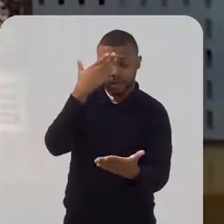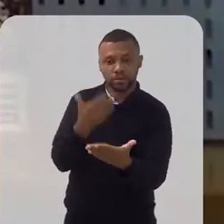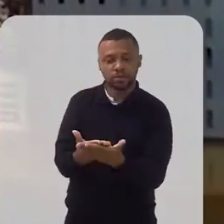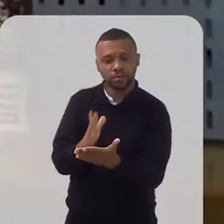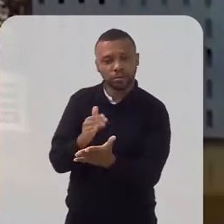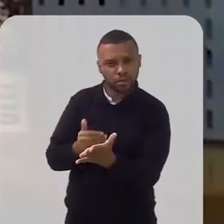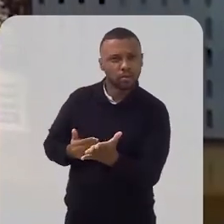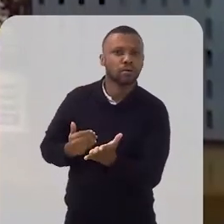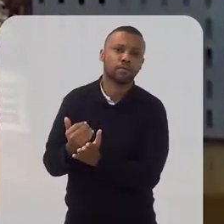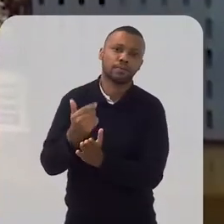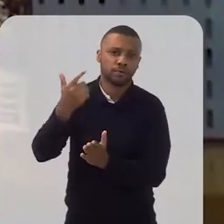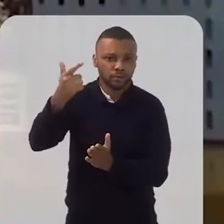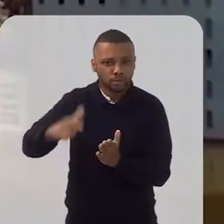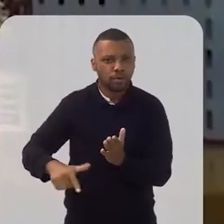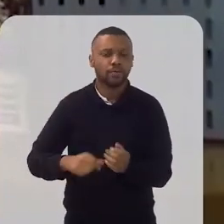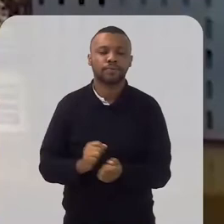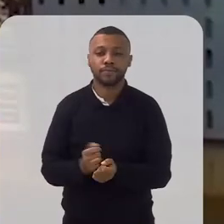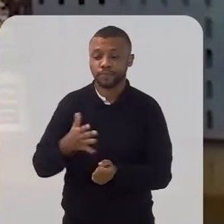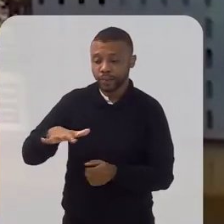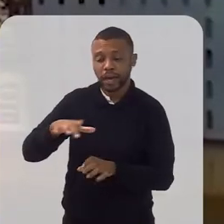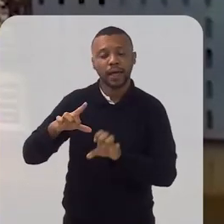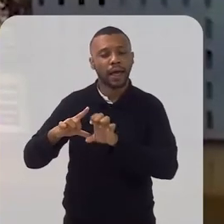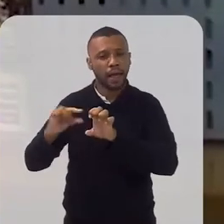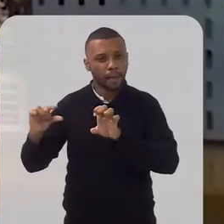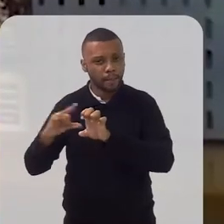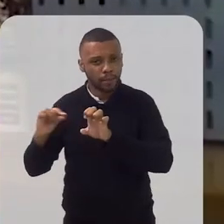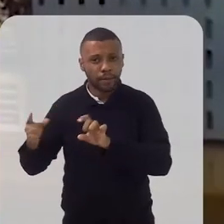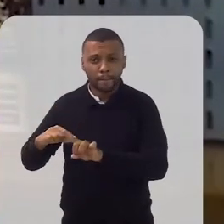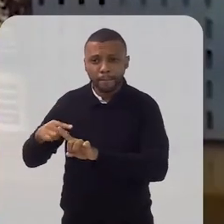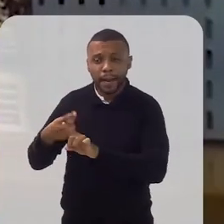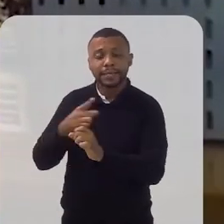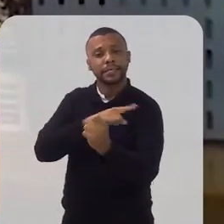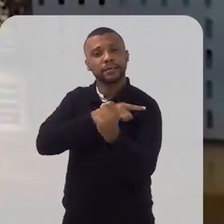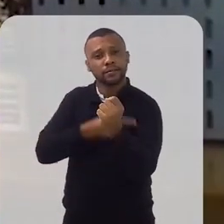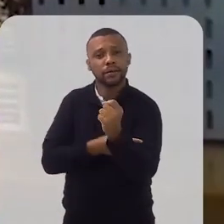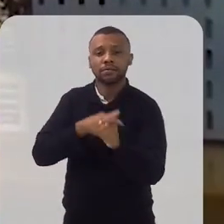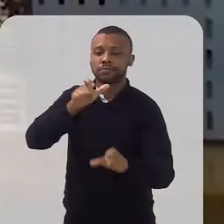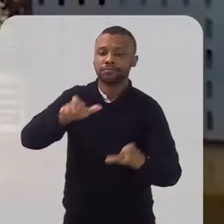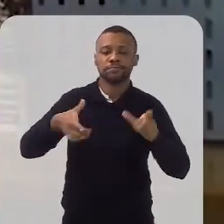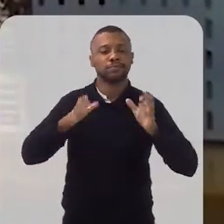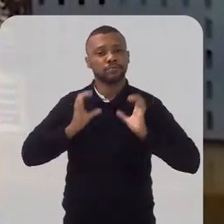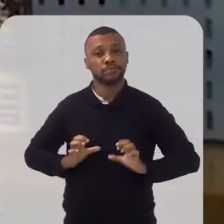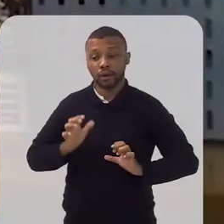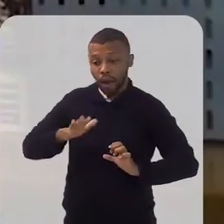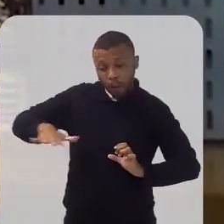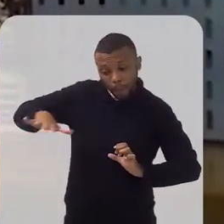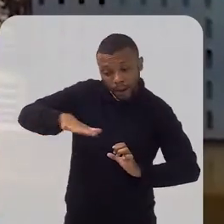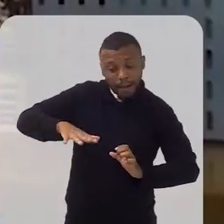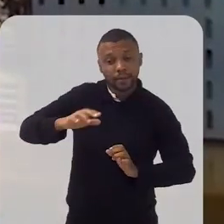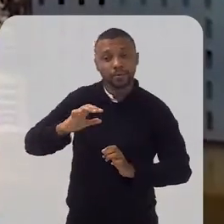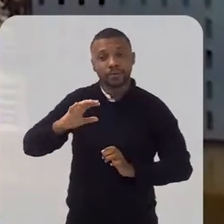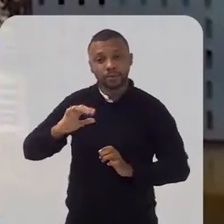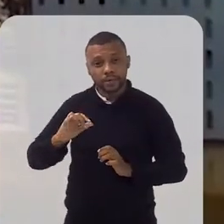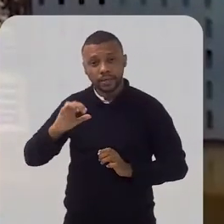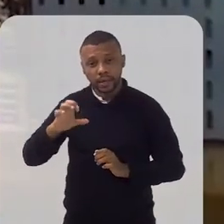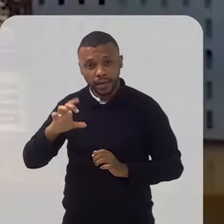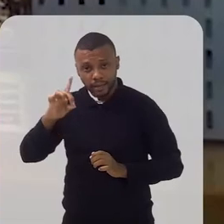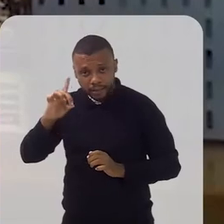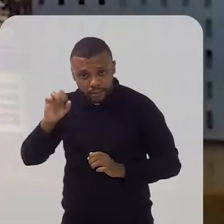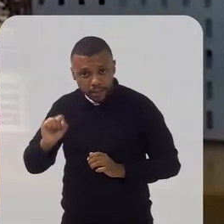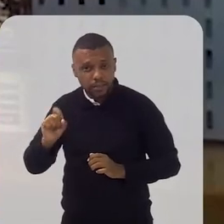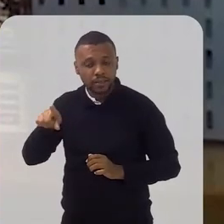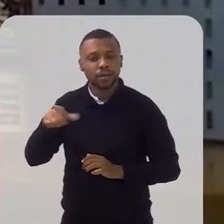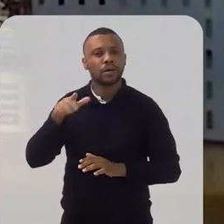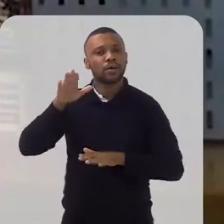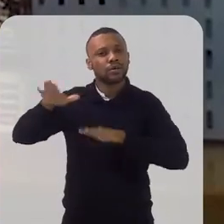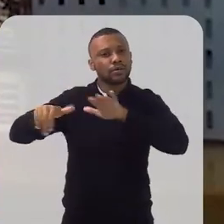gente acredita nesse recomeço. Empreendedorismo. E engajamento cívico. Essa é uma área do CIEDES que eu valorizo muito, porque é